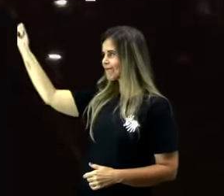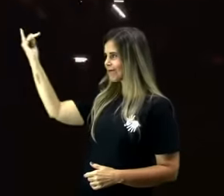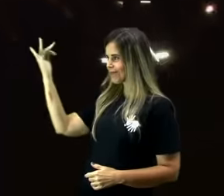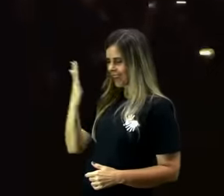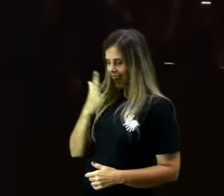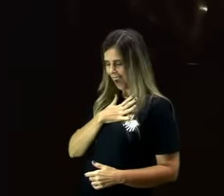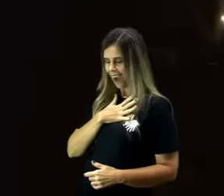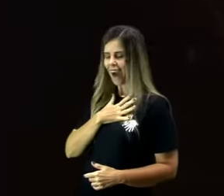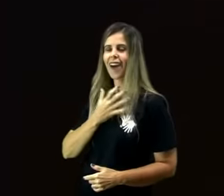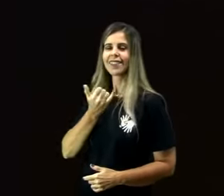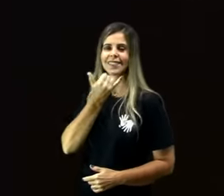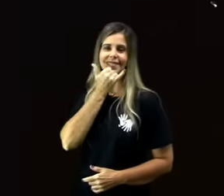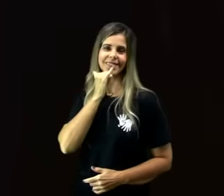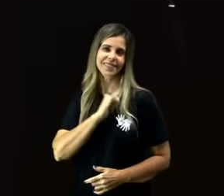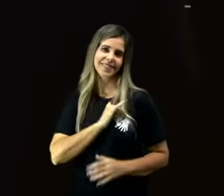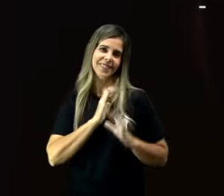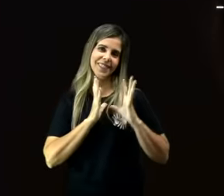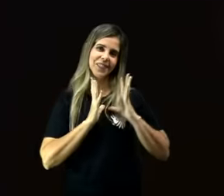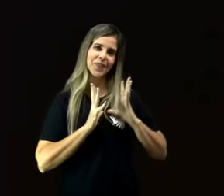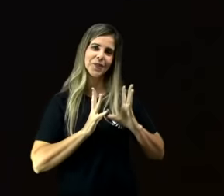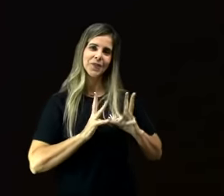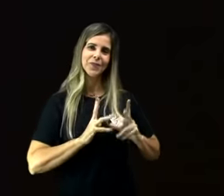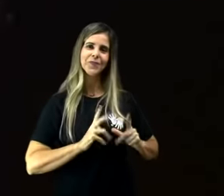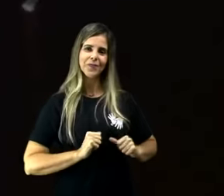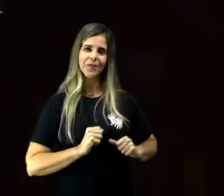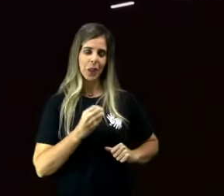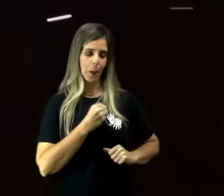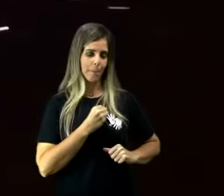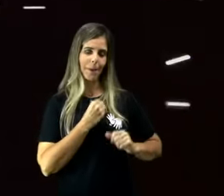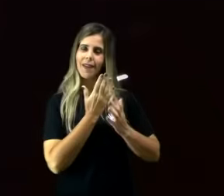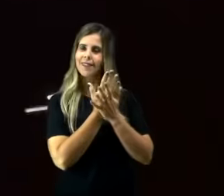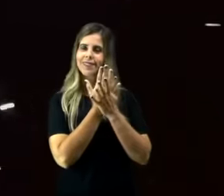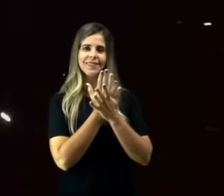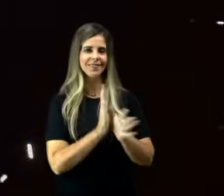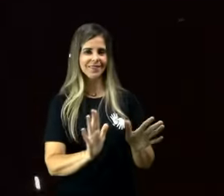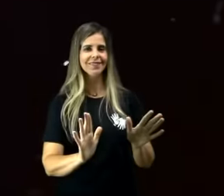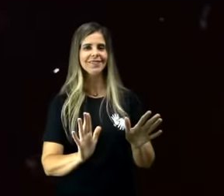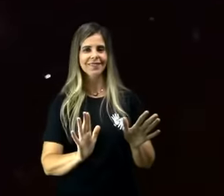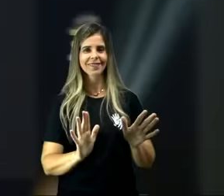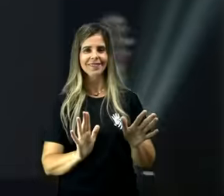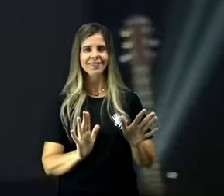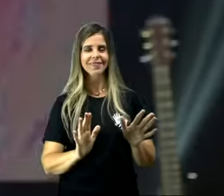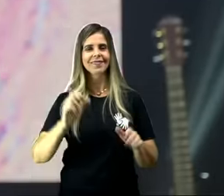Deus. Oh, oh, oh. Sente a luz aí.